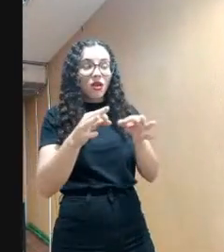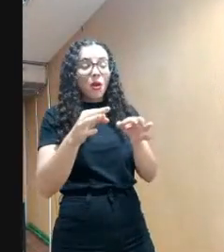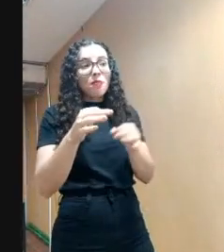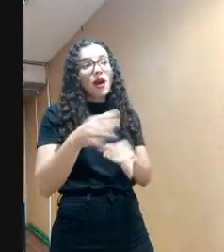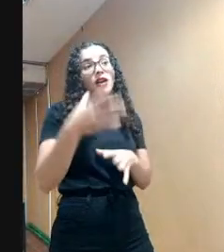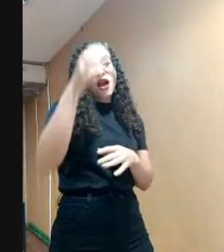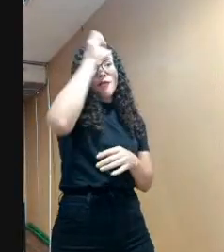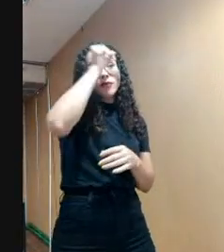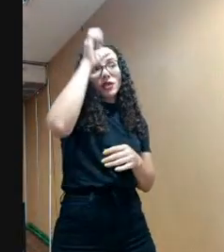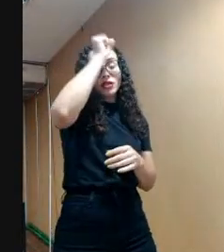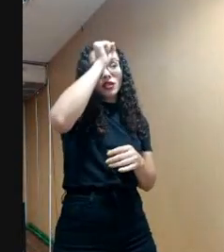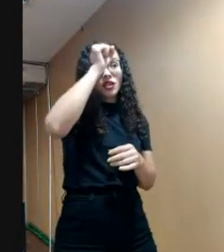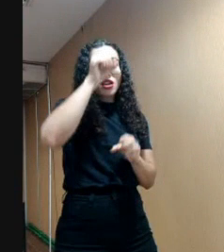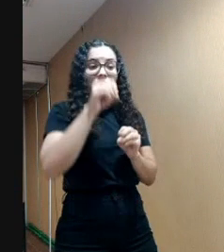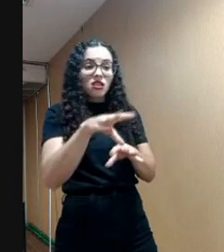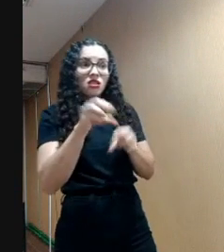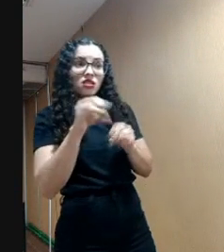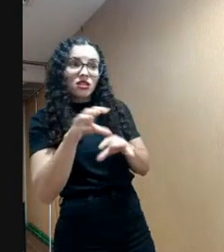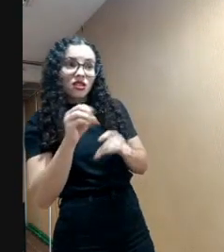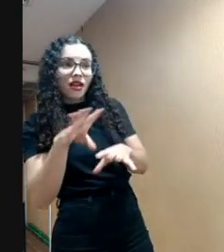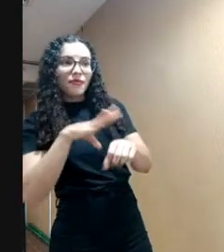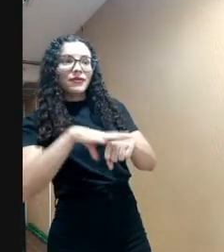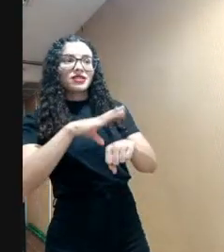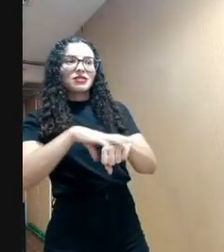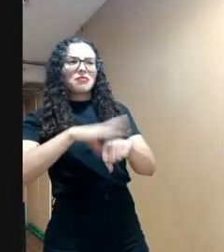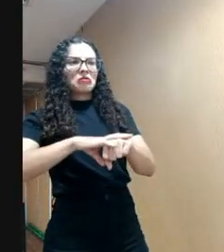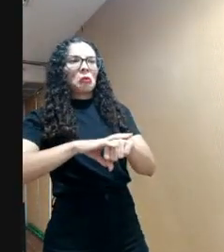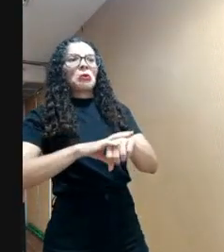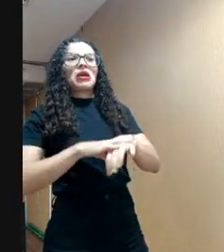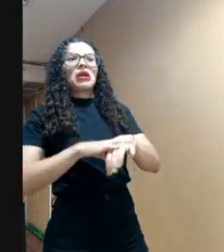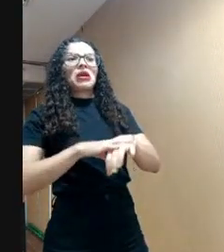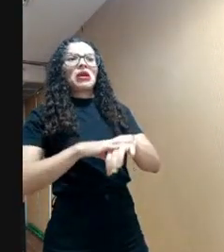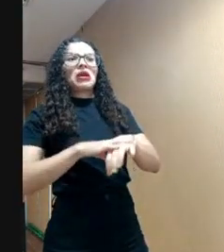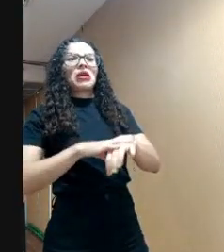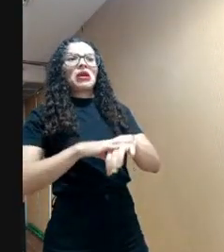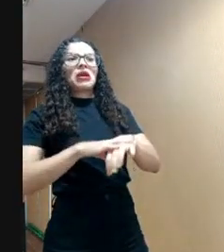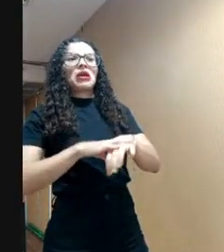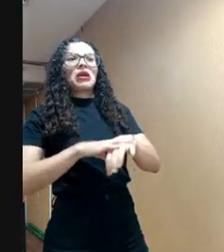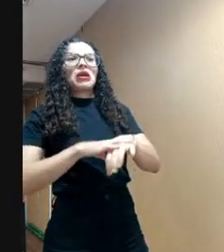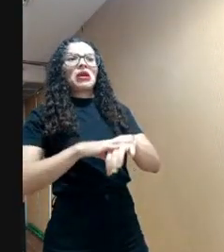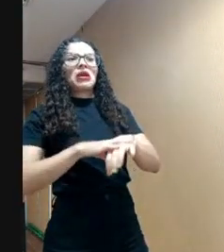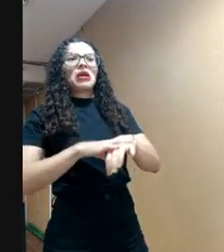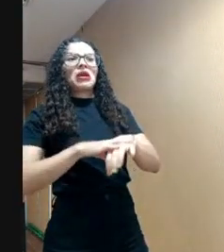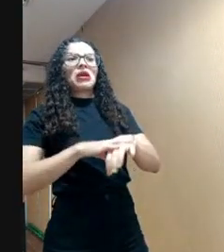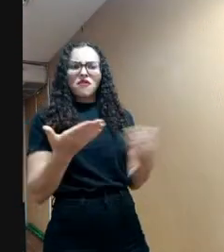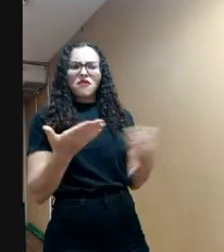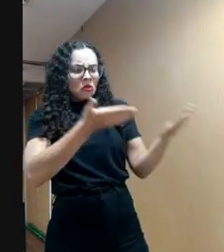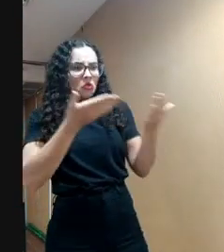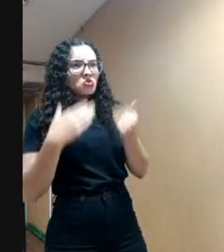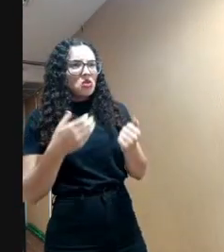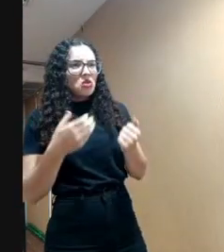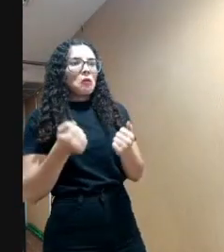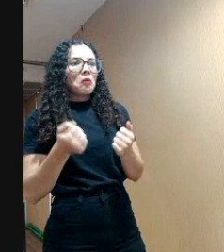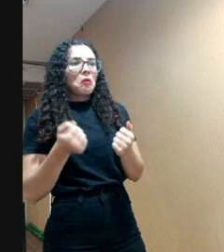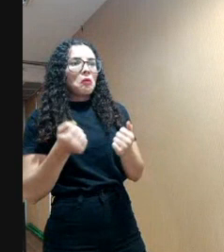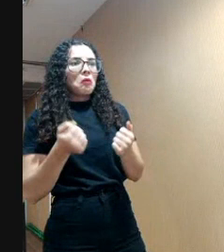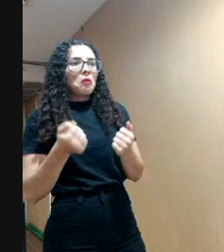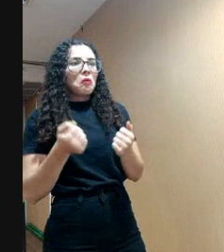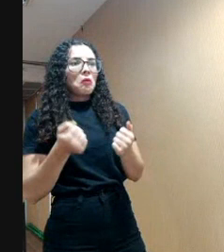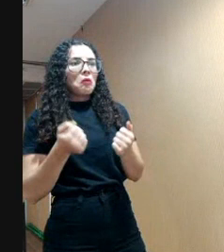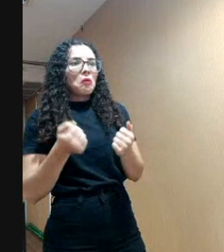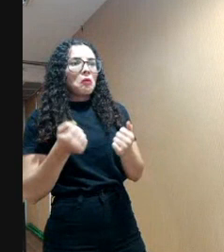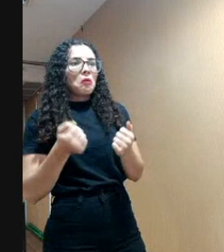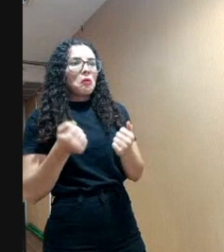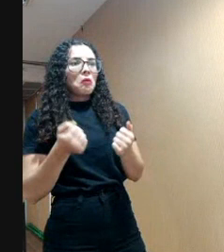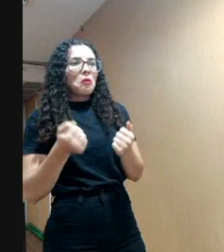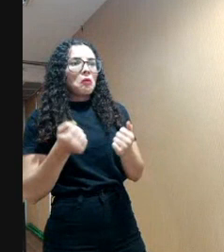Matemática. E contará com a presença de grandes mestres, no sentido mais puro desta palavra, que abordarão este